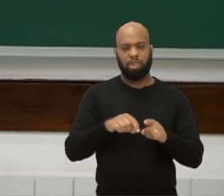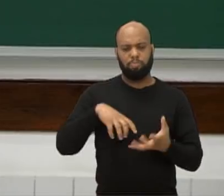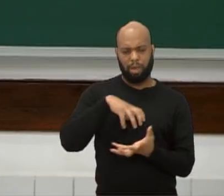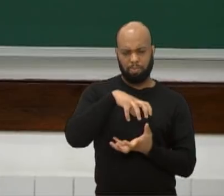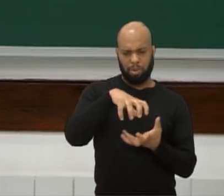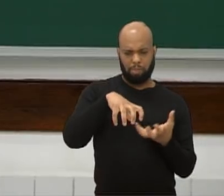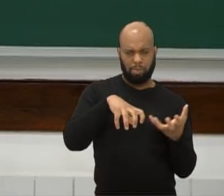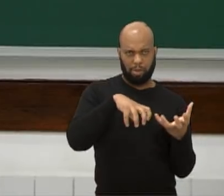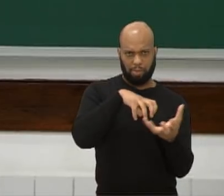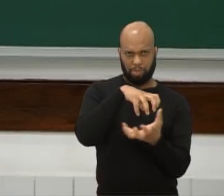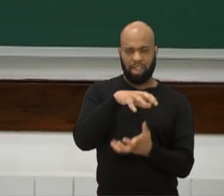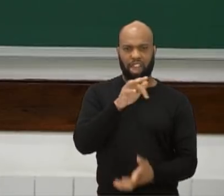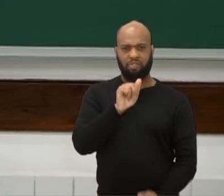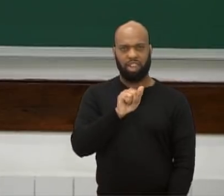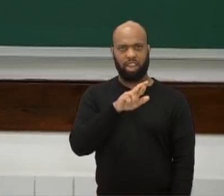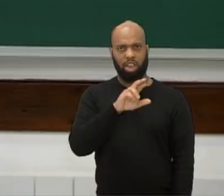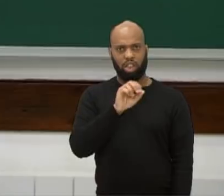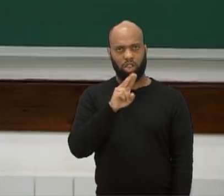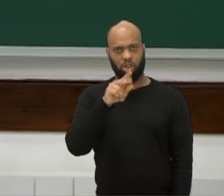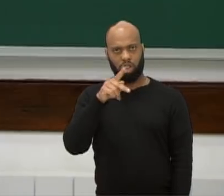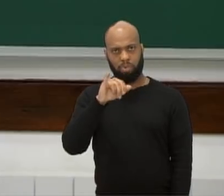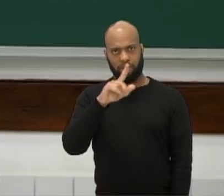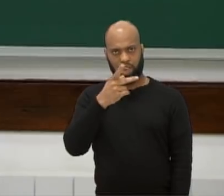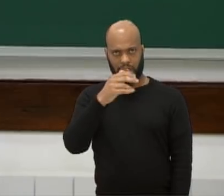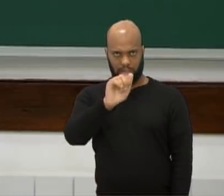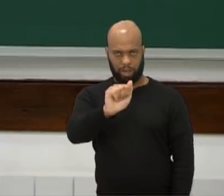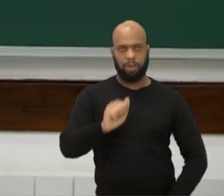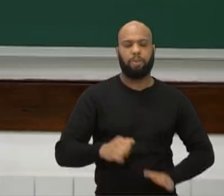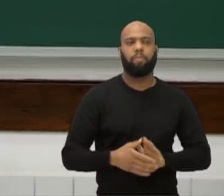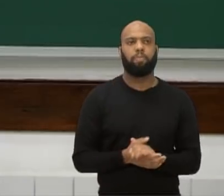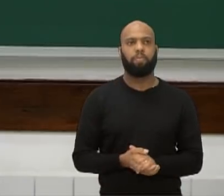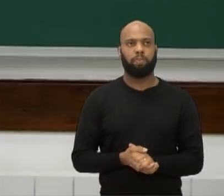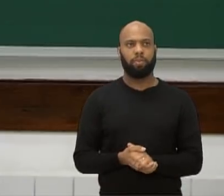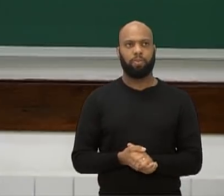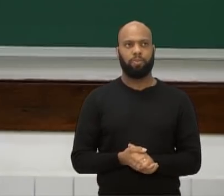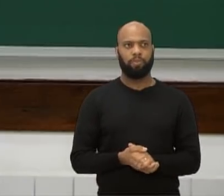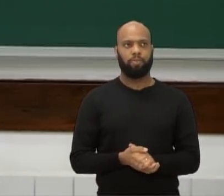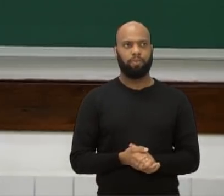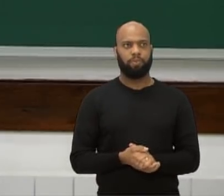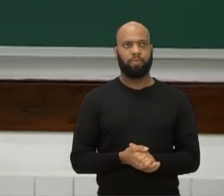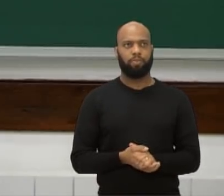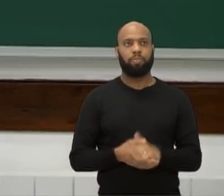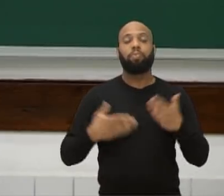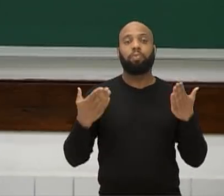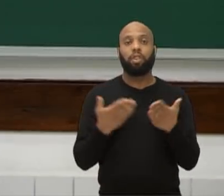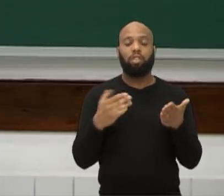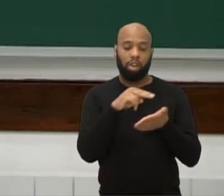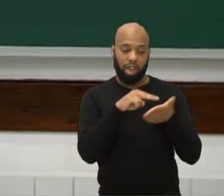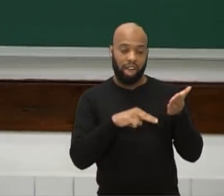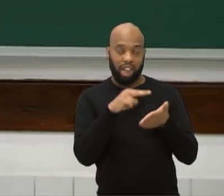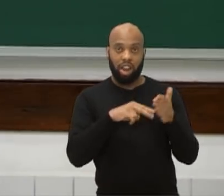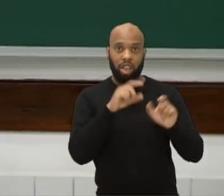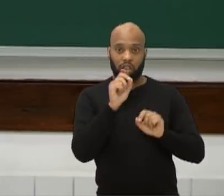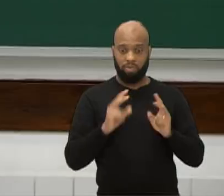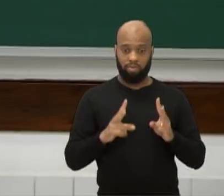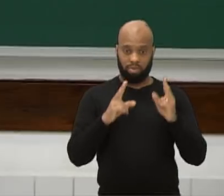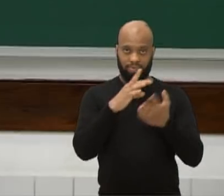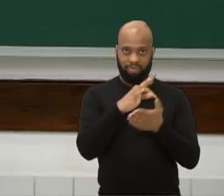Revolução Farroupilha. Vamos ver agora um trecho